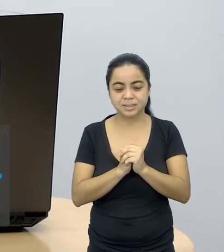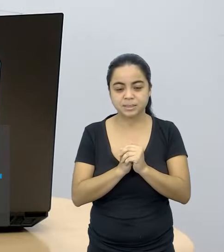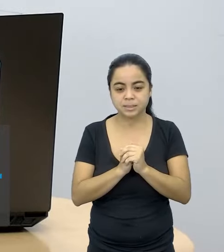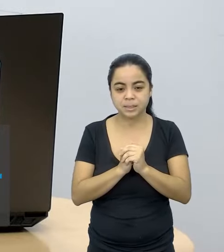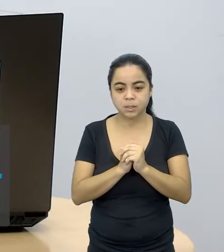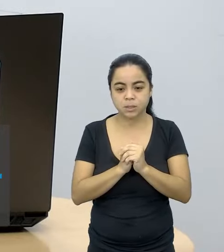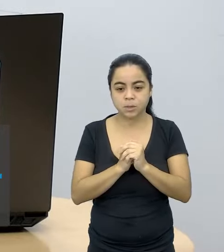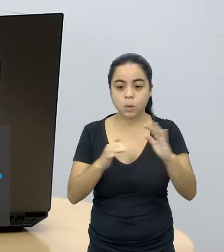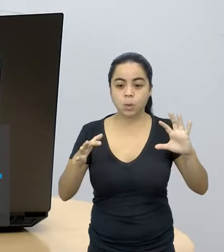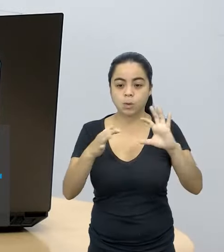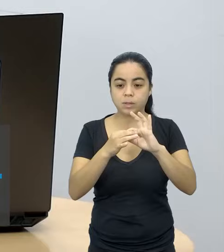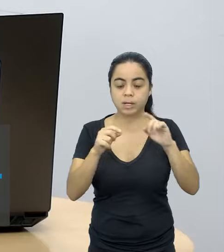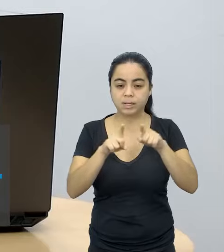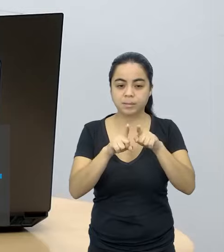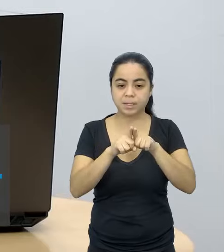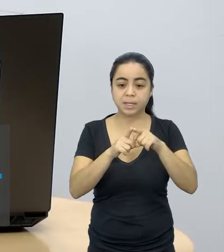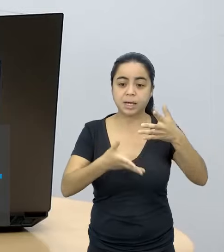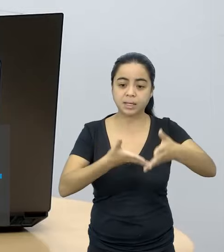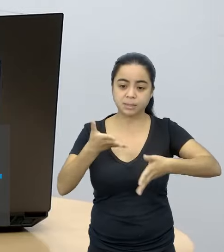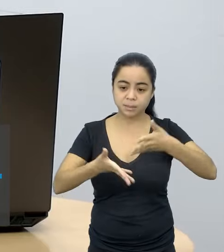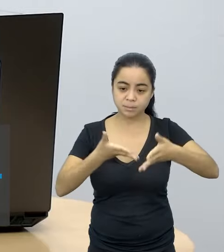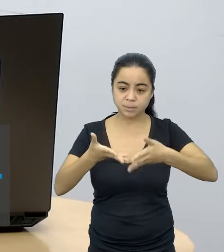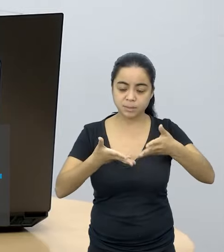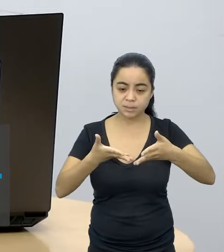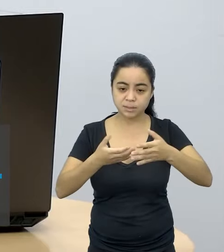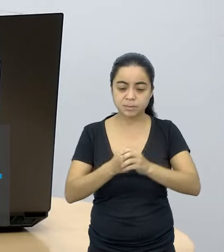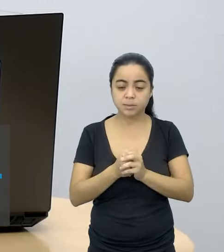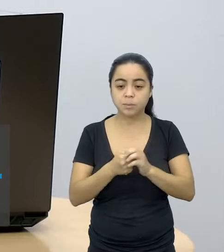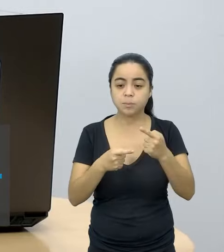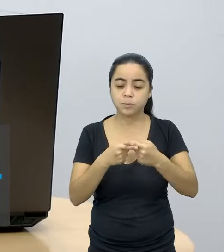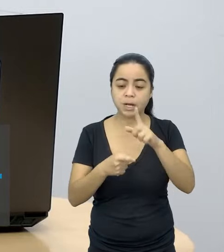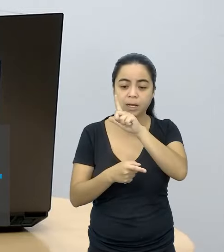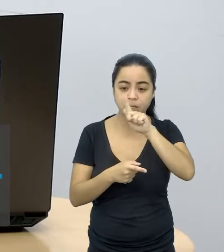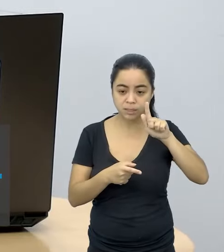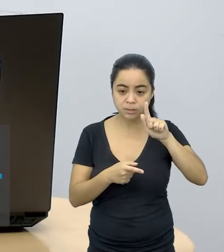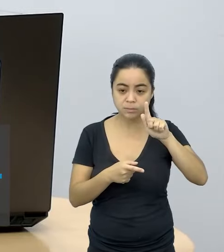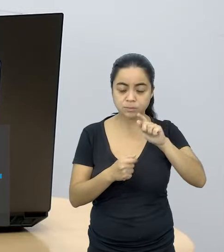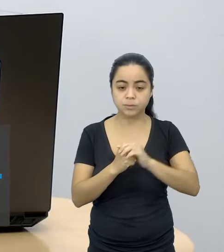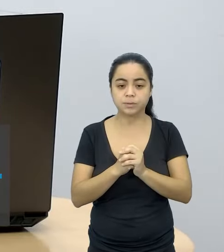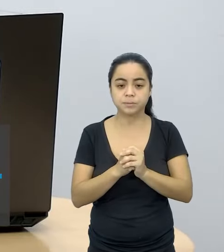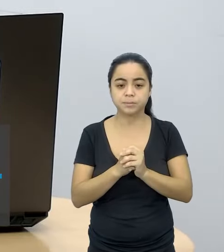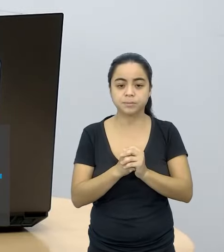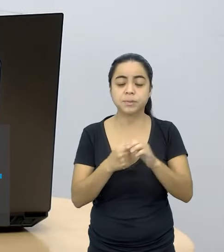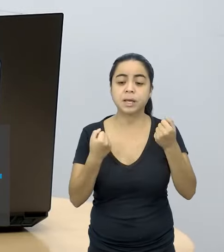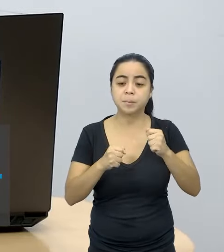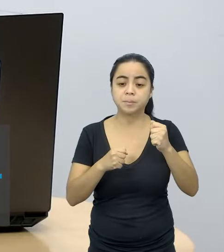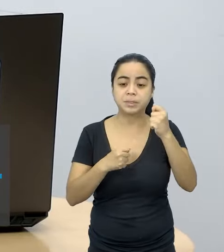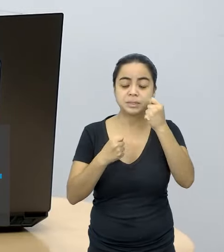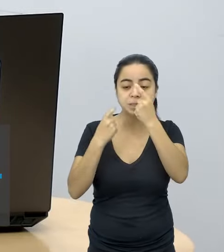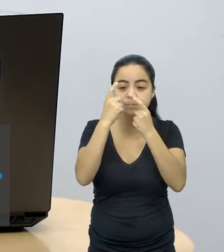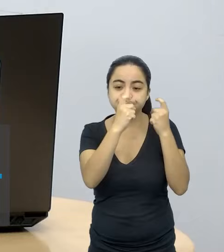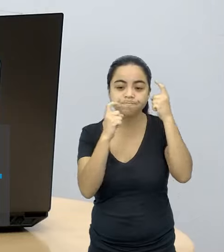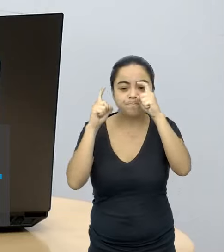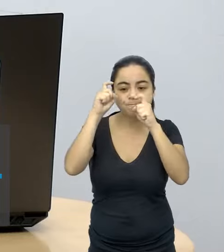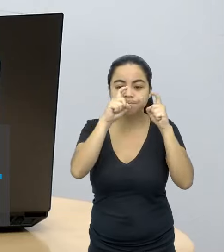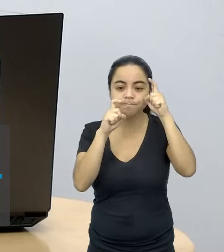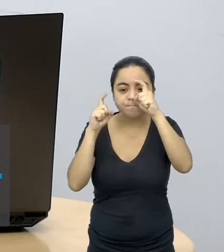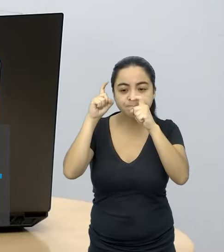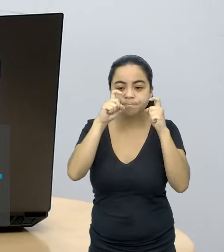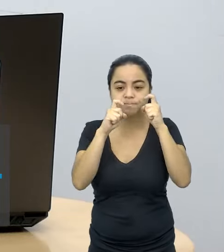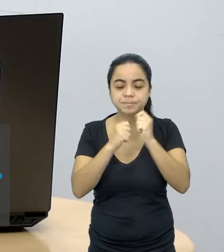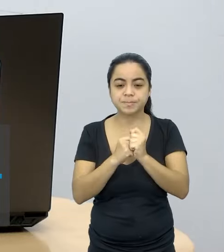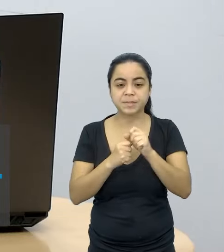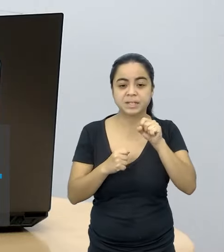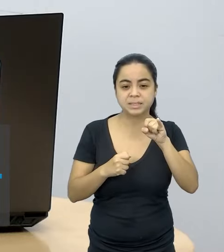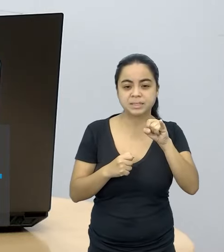uma ligação que a gente pode fazer é a Libras, né? Que é uma língua, né? E tem que ter expressão facial. Então, se vocês